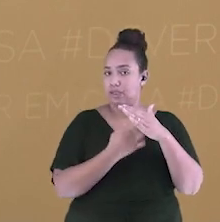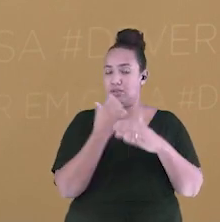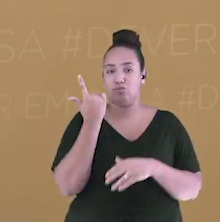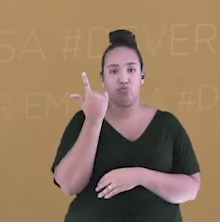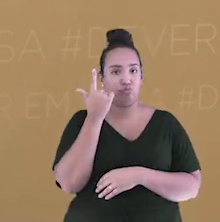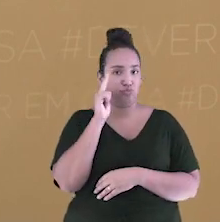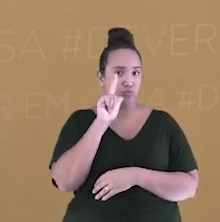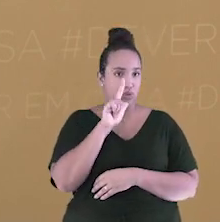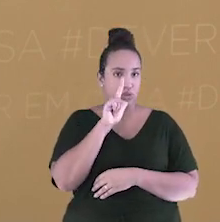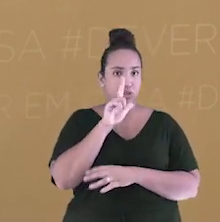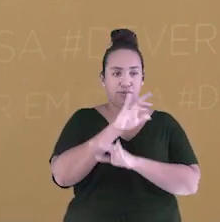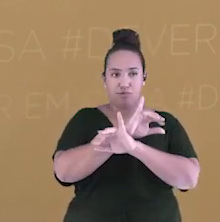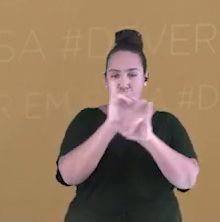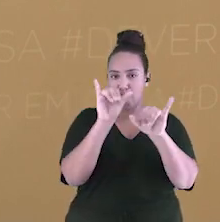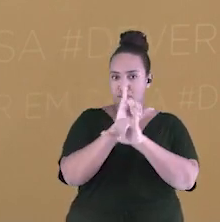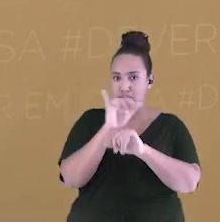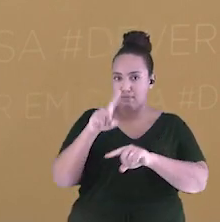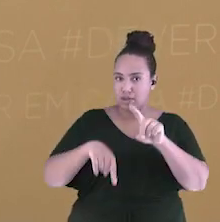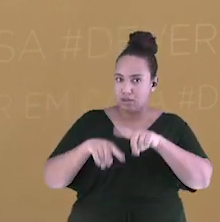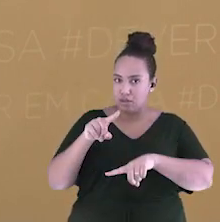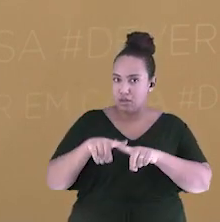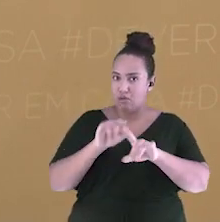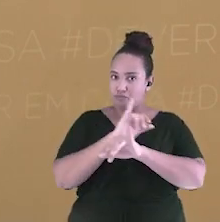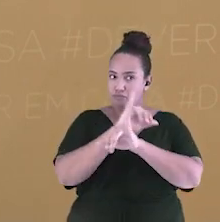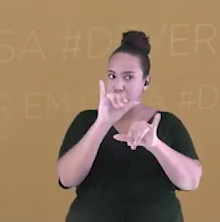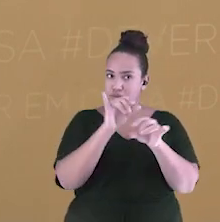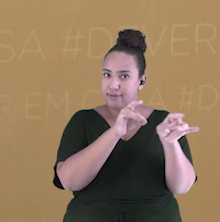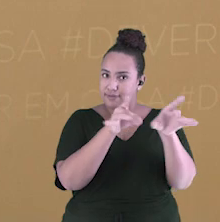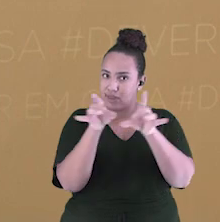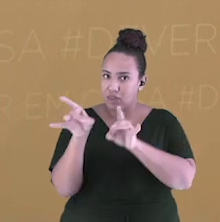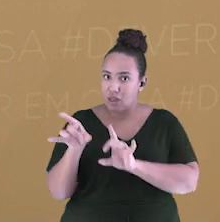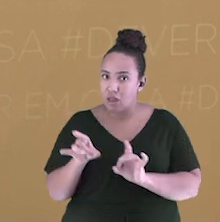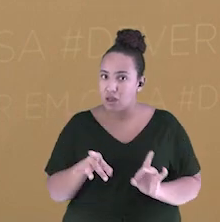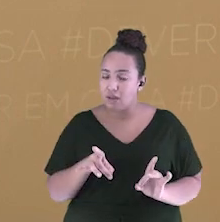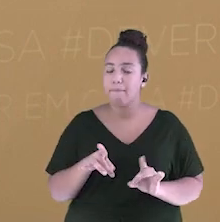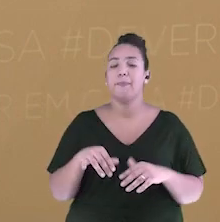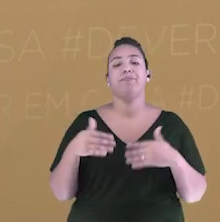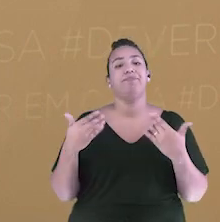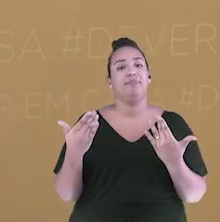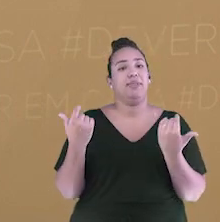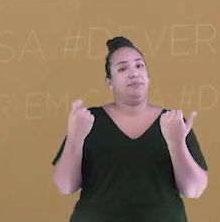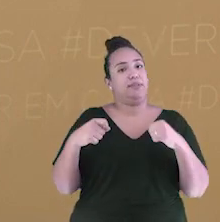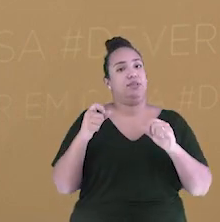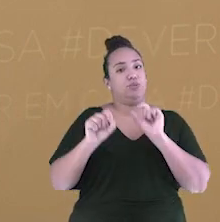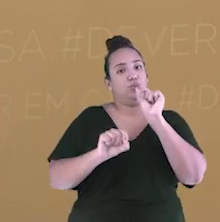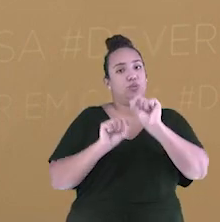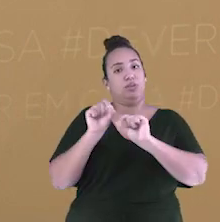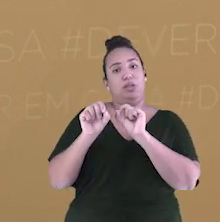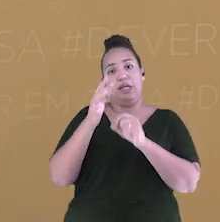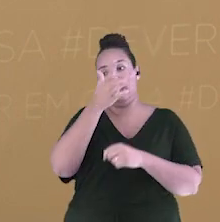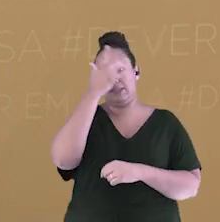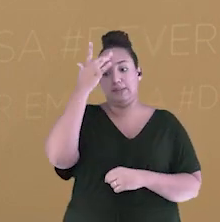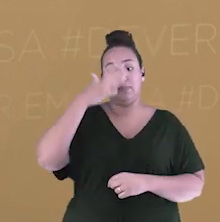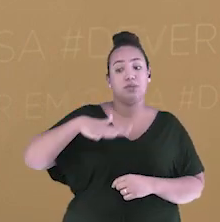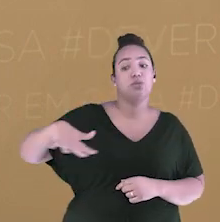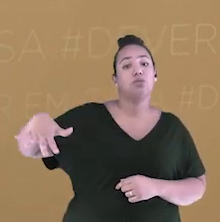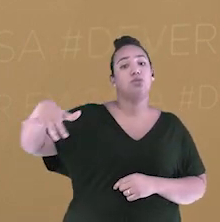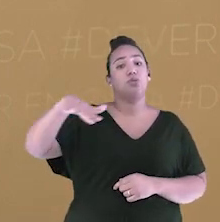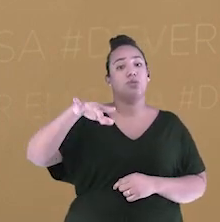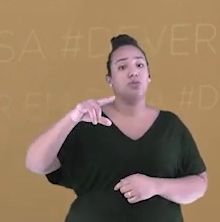na concorrência e vender os seus produtos ou serviços é fazer com que as pessoas